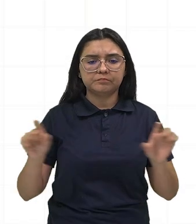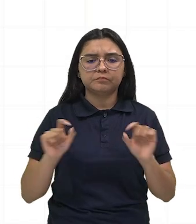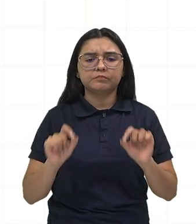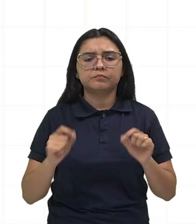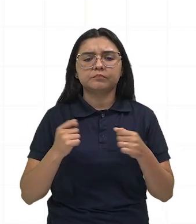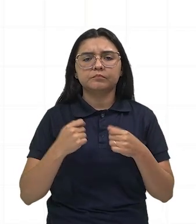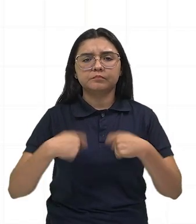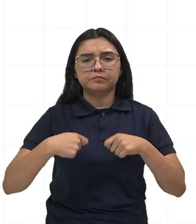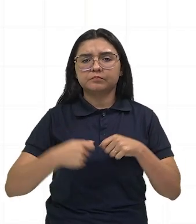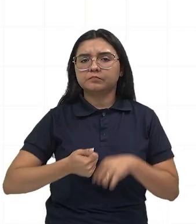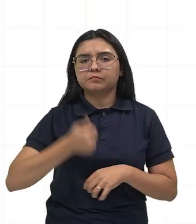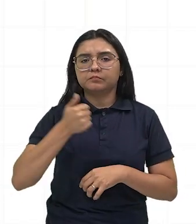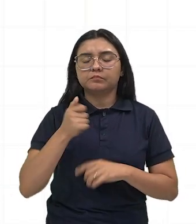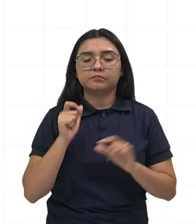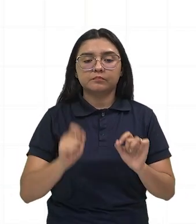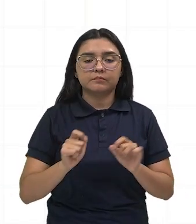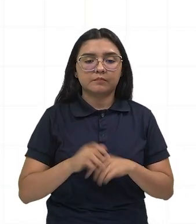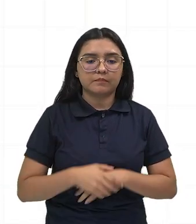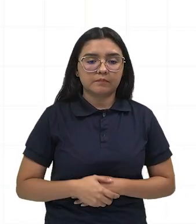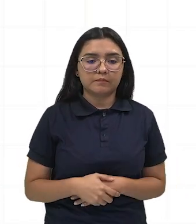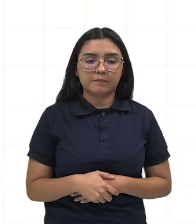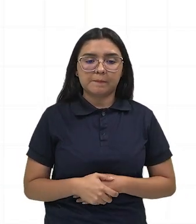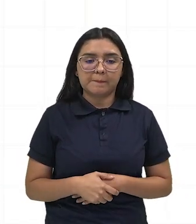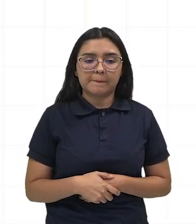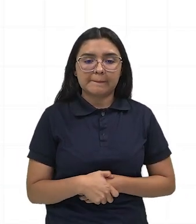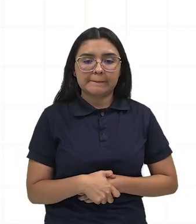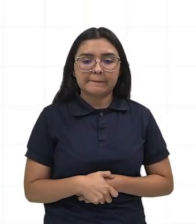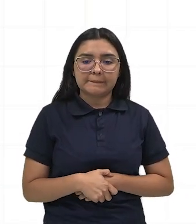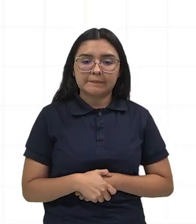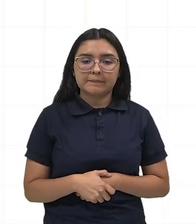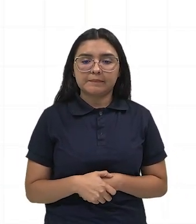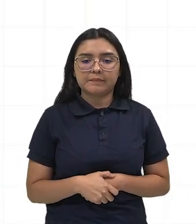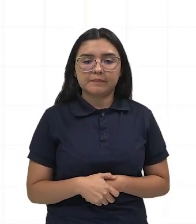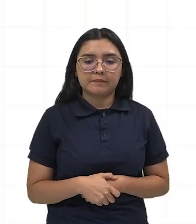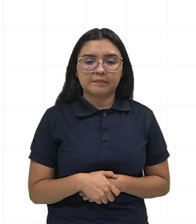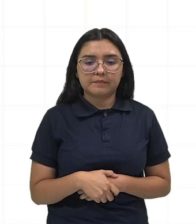que fazer primeiramente? Primeiramente, nós temos que